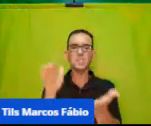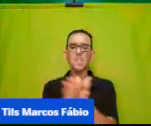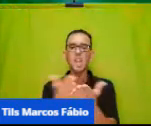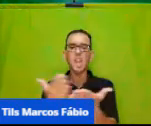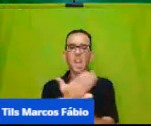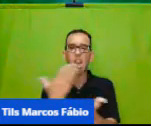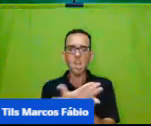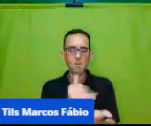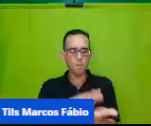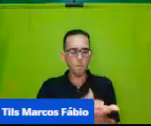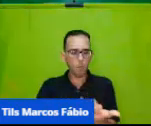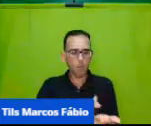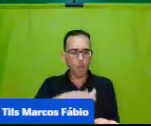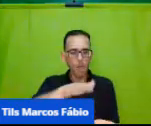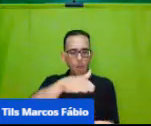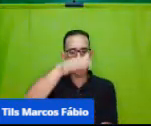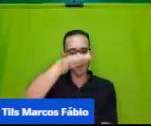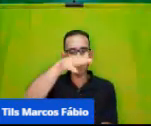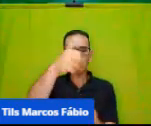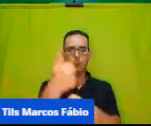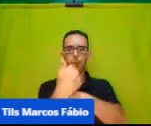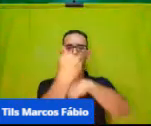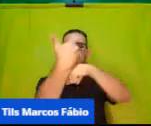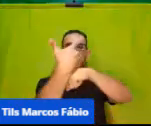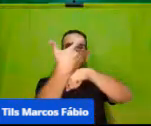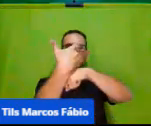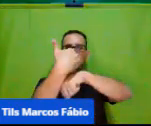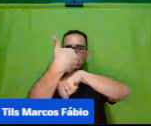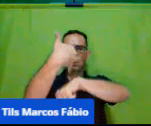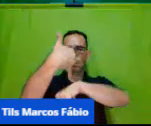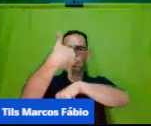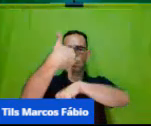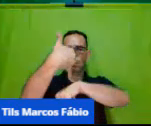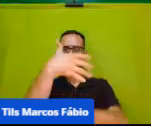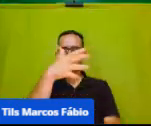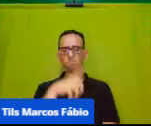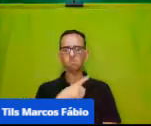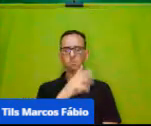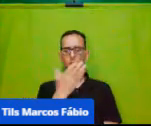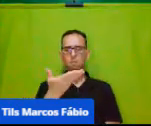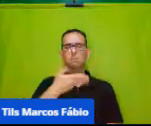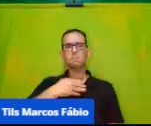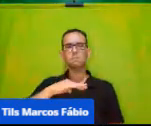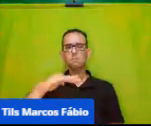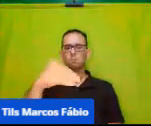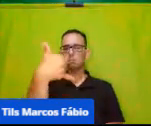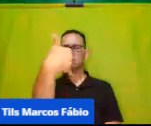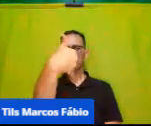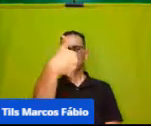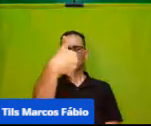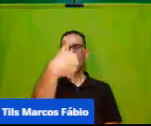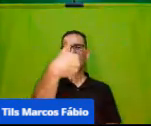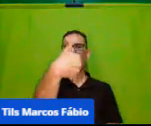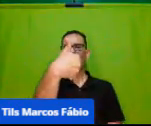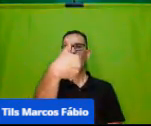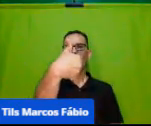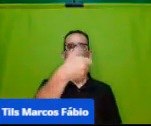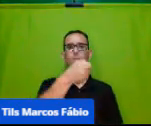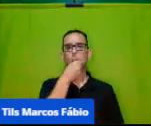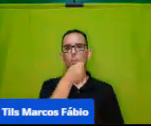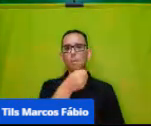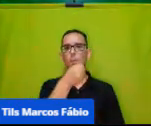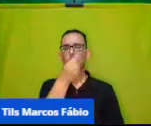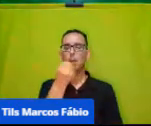eu coloco o meu celular, né? Que fica mais ou menos à altura do meu queixo, né? Que daí a voz sai mais tranquila, né?